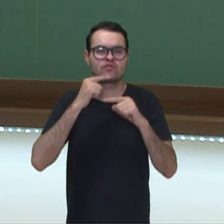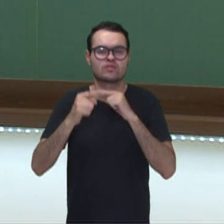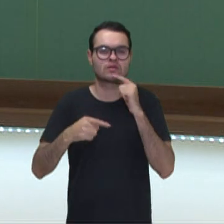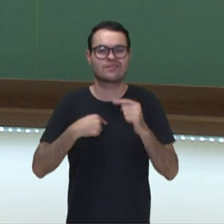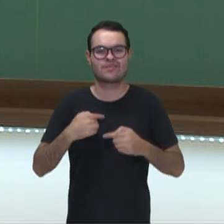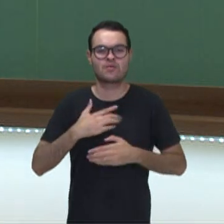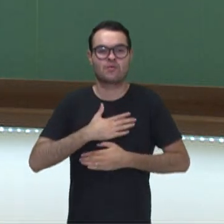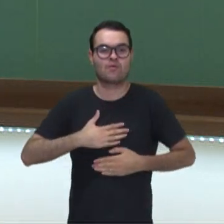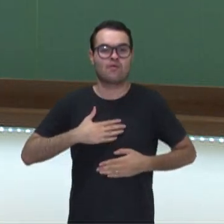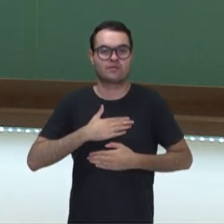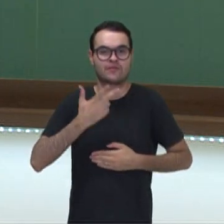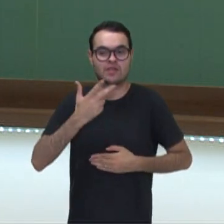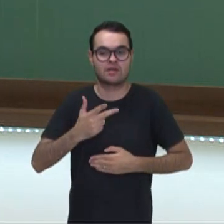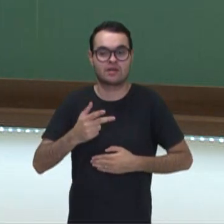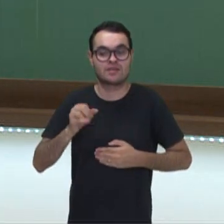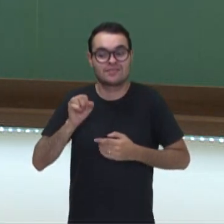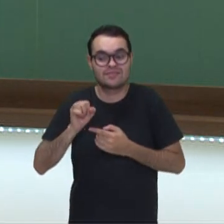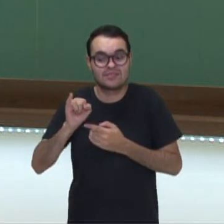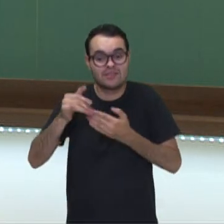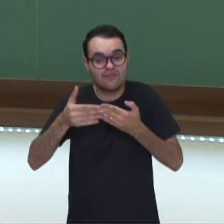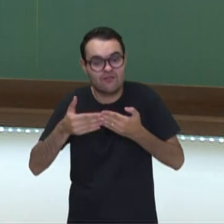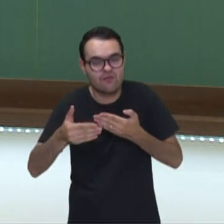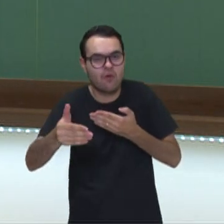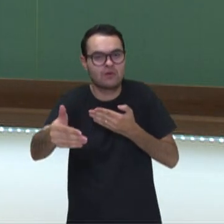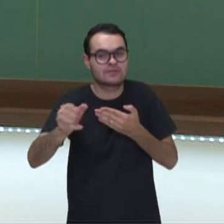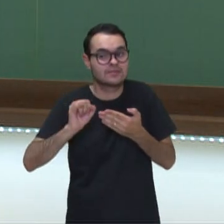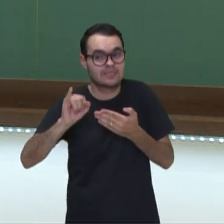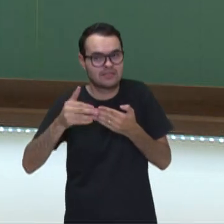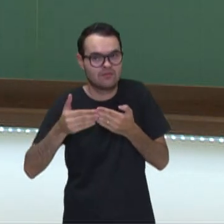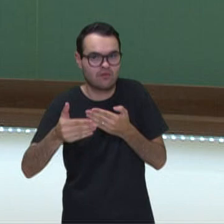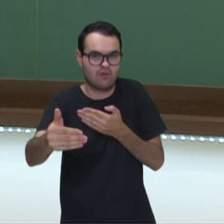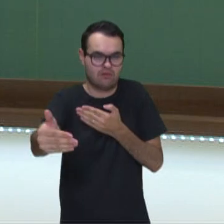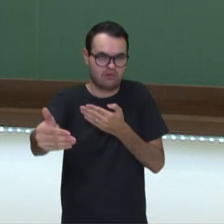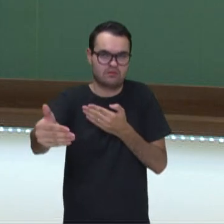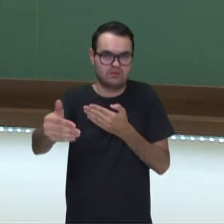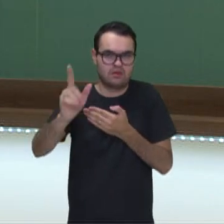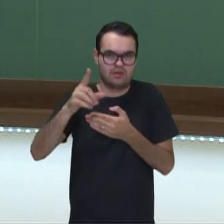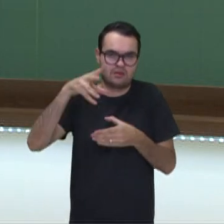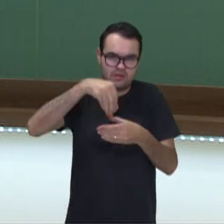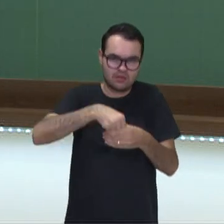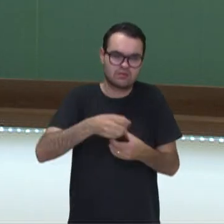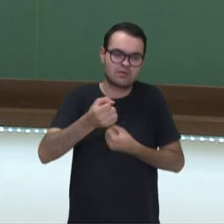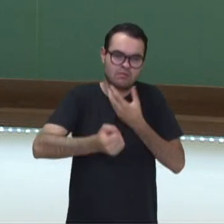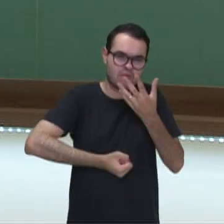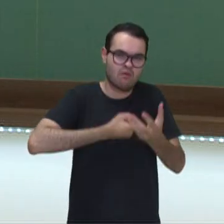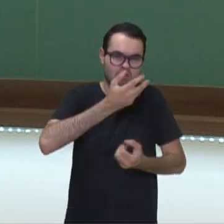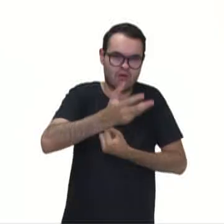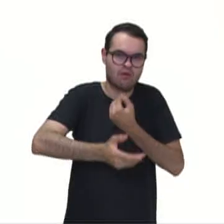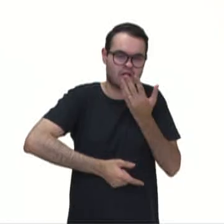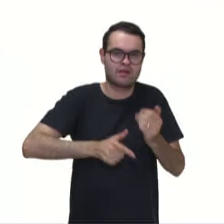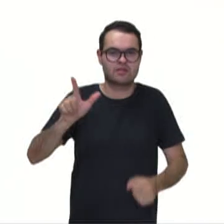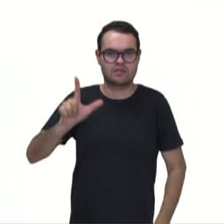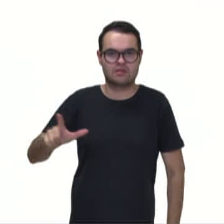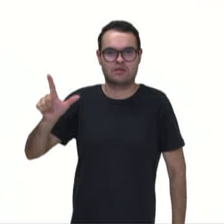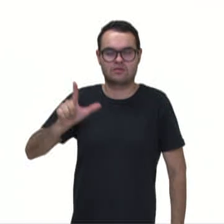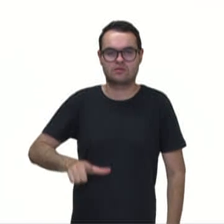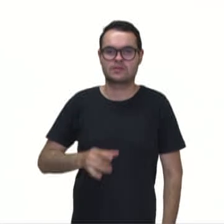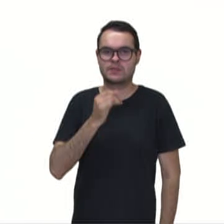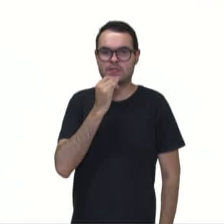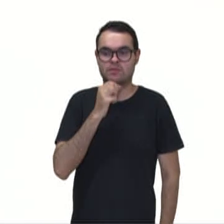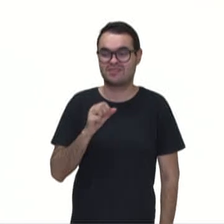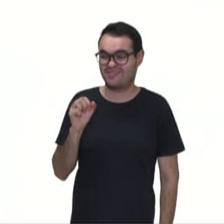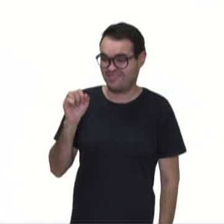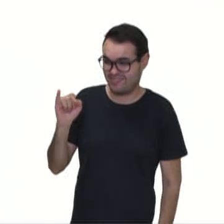chamar de como se fosse, muito comum dentro da literatura, da poética, né? Um exemplo nós temos aqui abaixo,